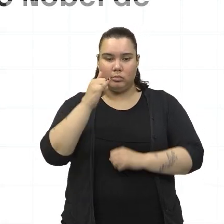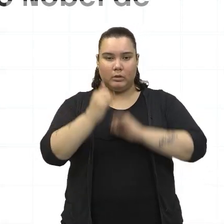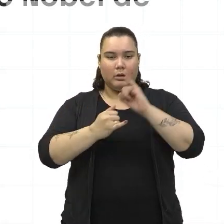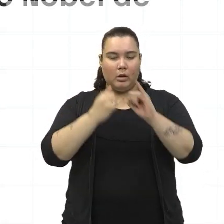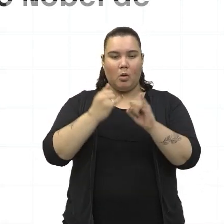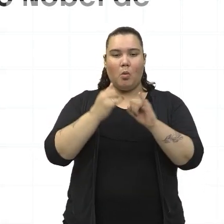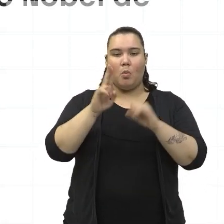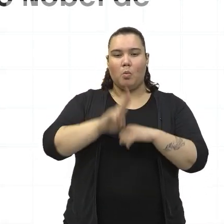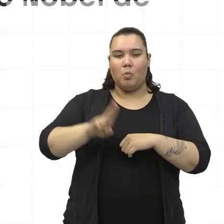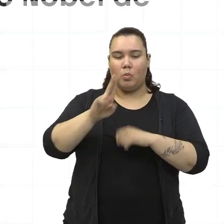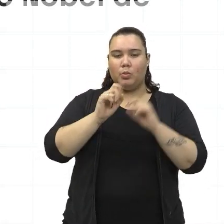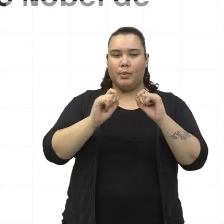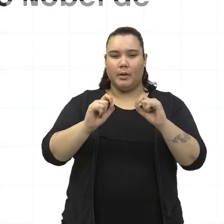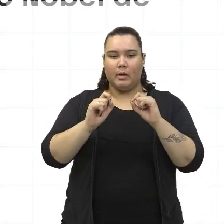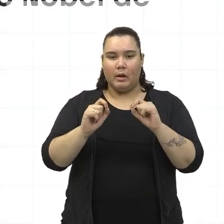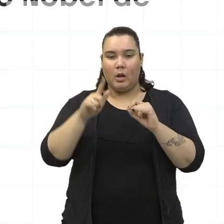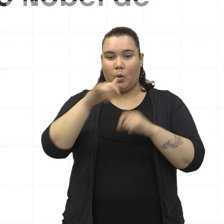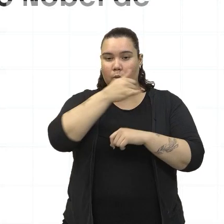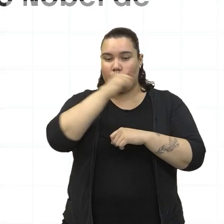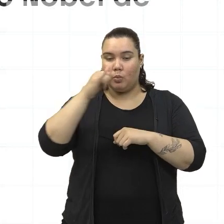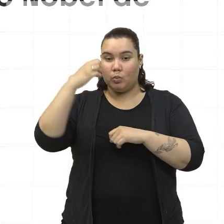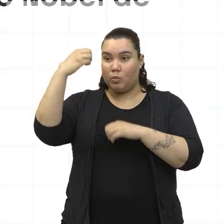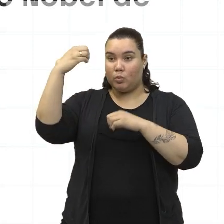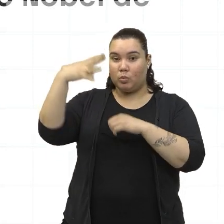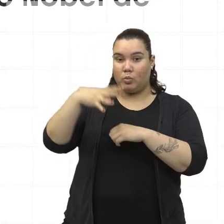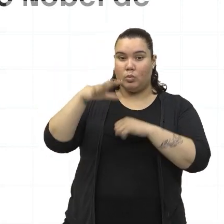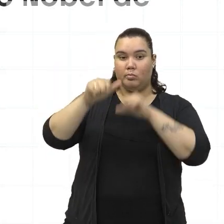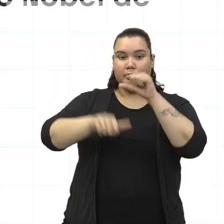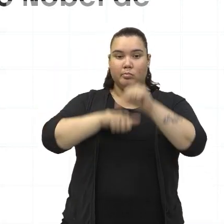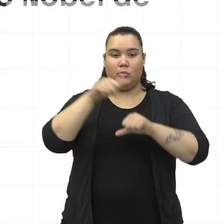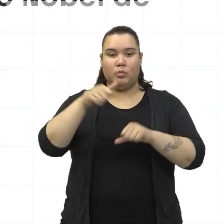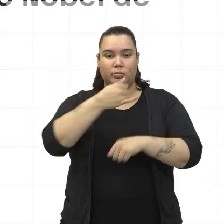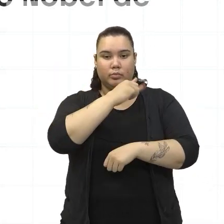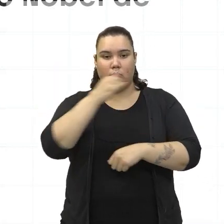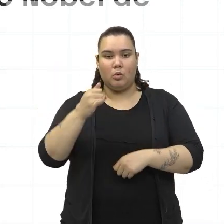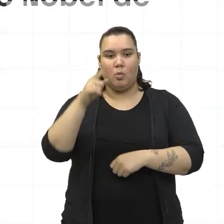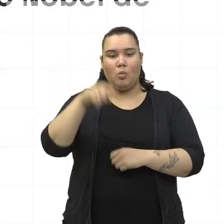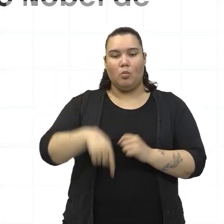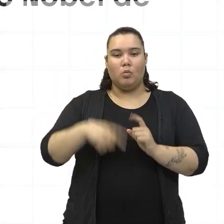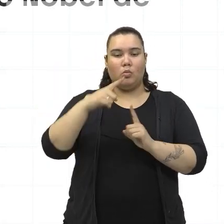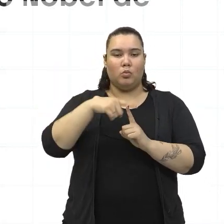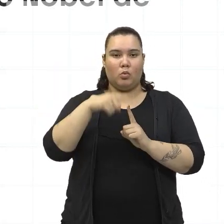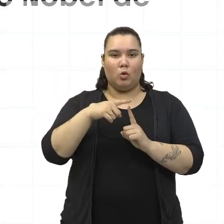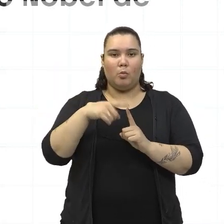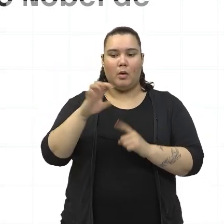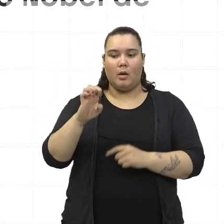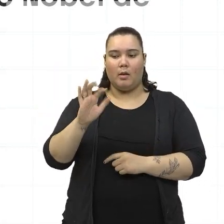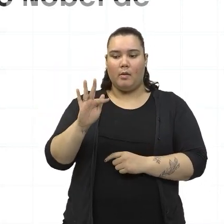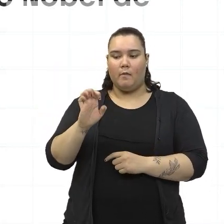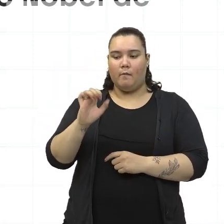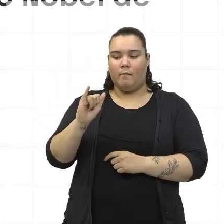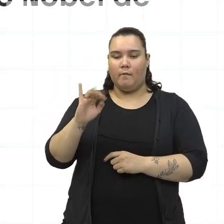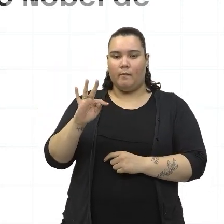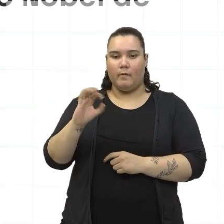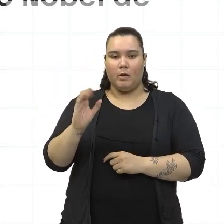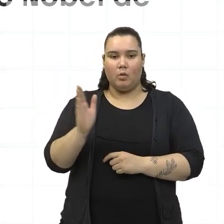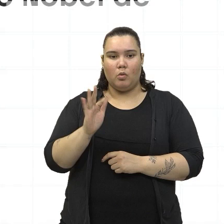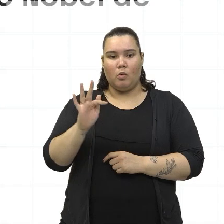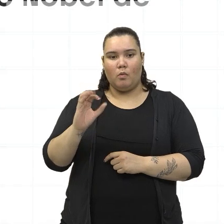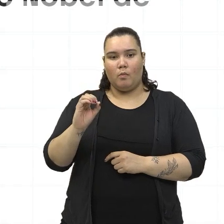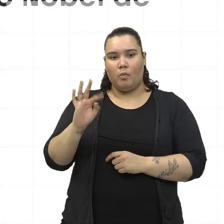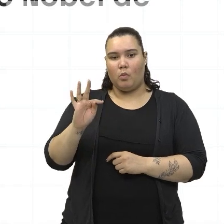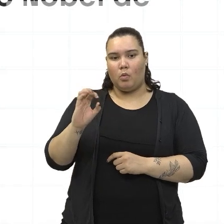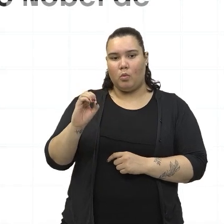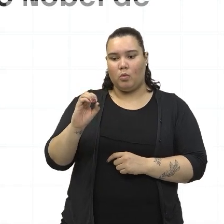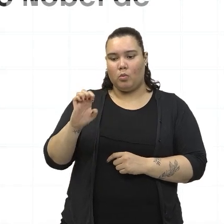converter a luz em energia elétrica por meio de um fenômeno chamado de efeito fotoelétrico. Tá? Esse